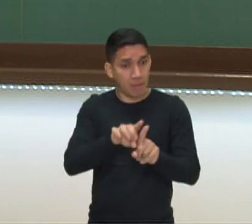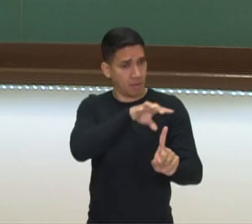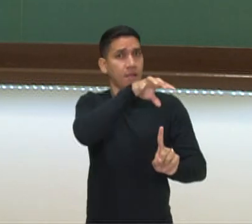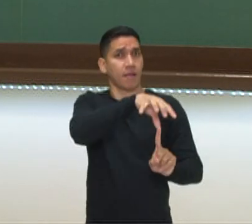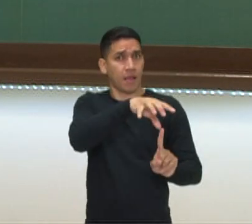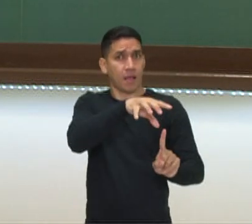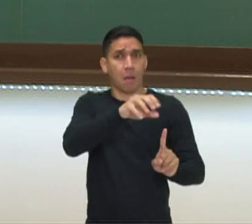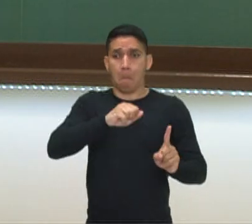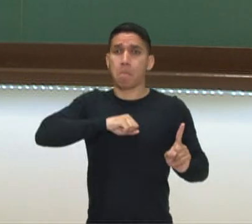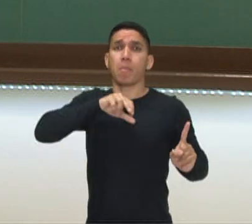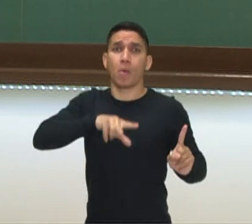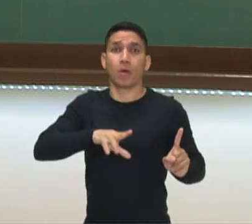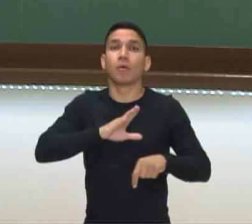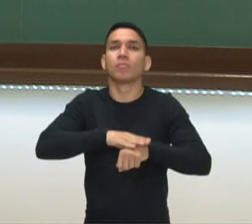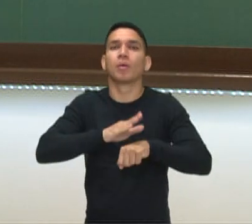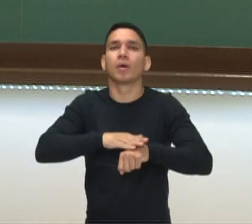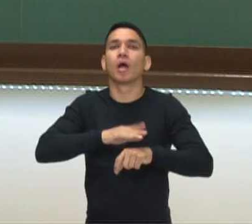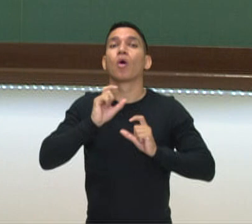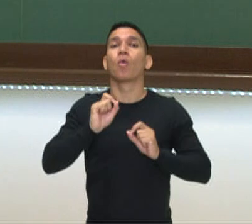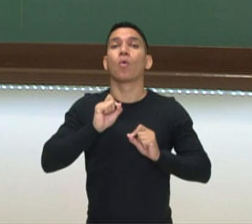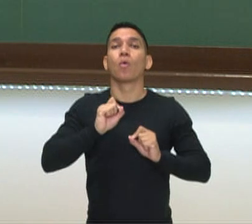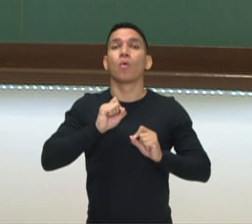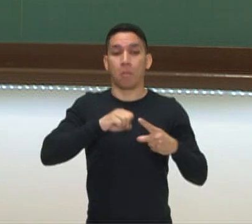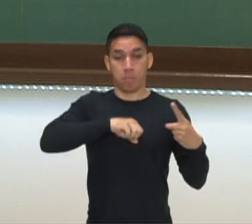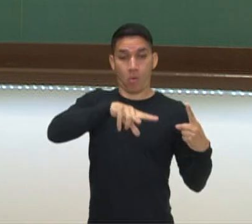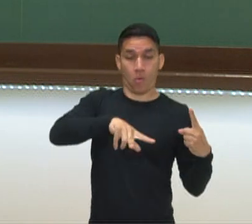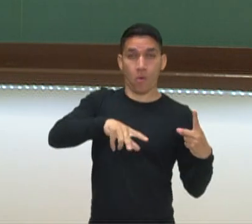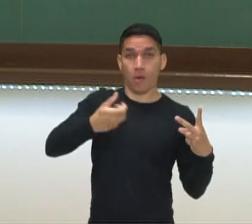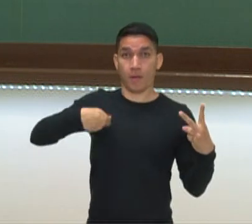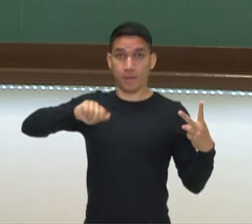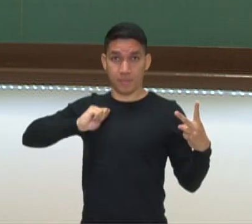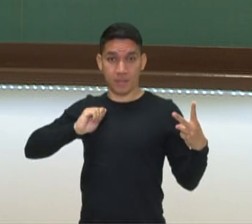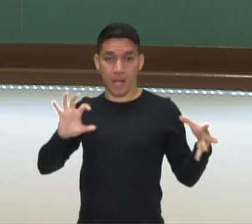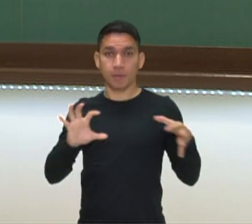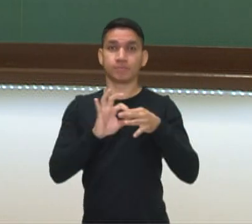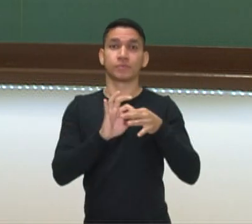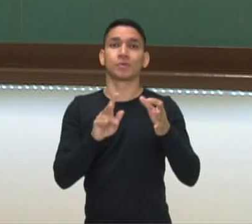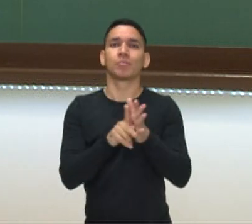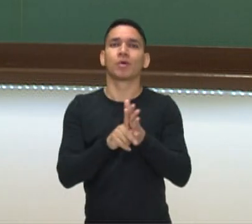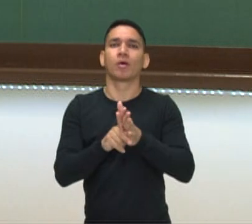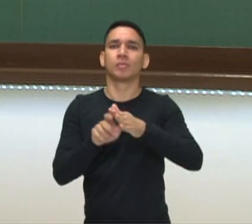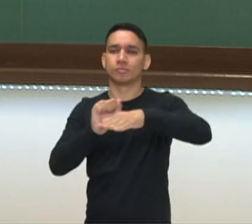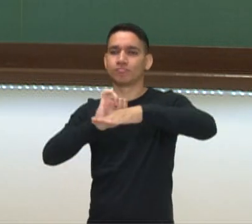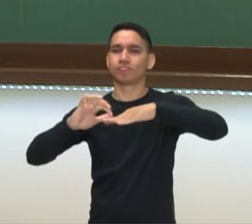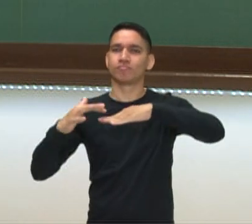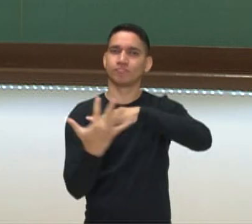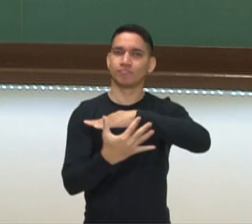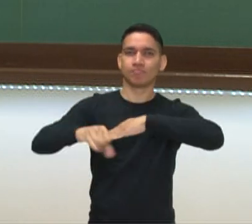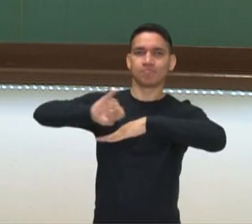Portugal, quando Portugal e Espanha se uniram na União Ibérica, tá?